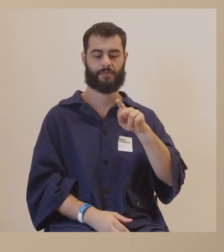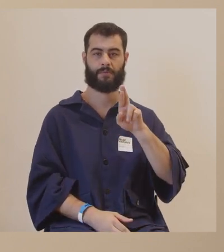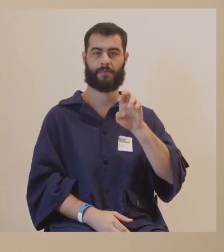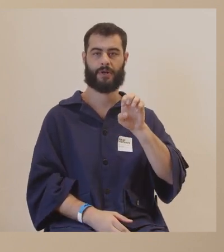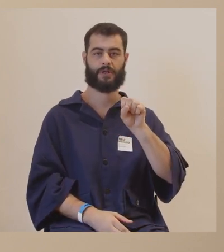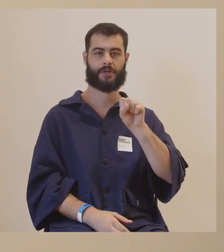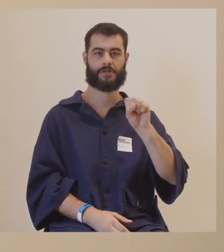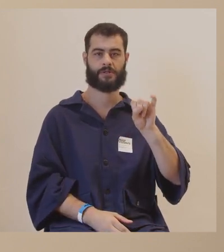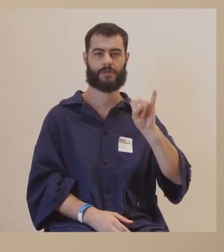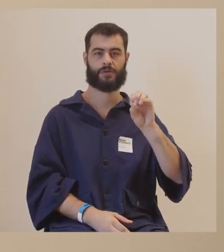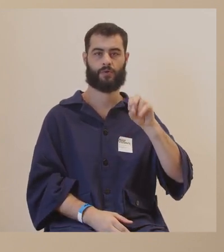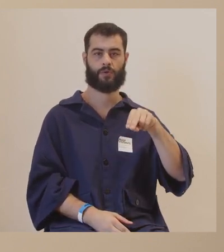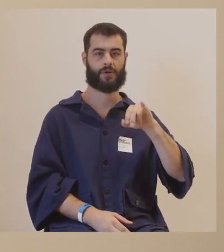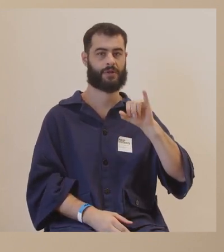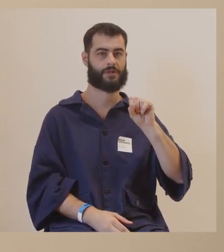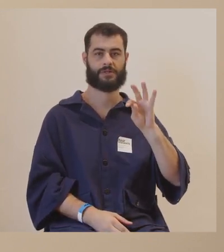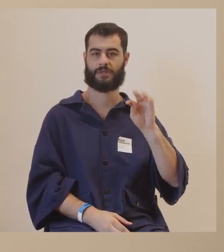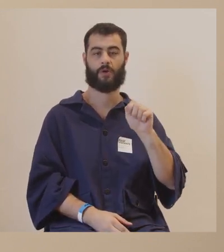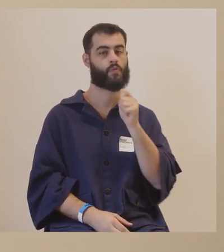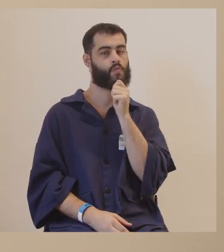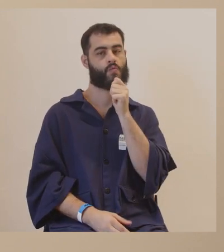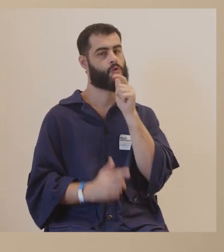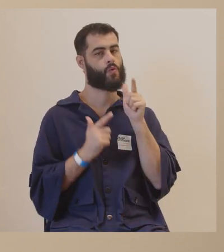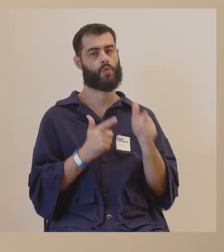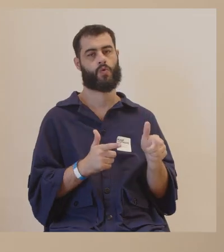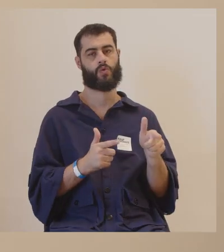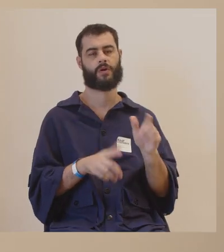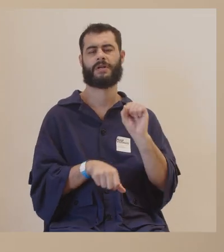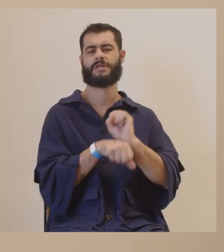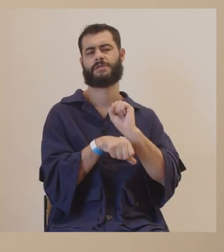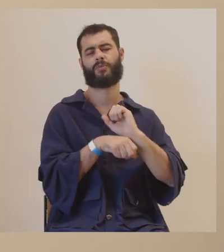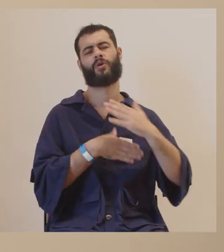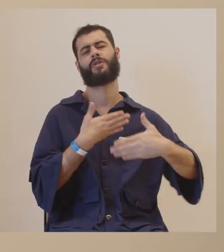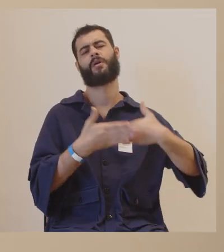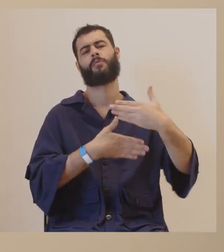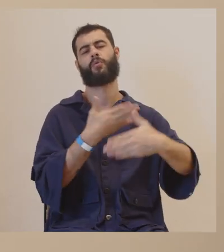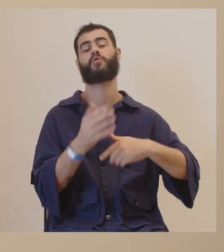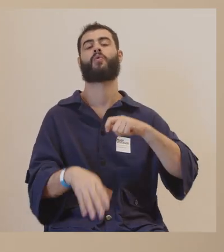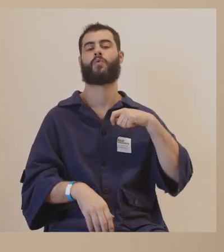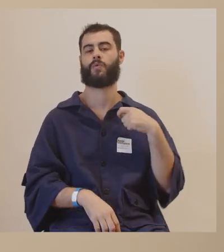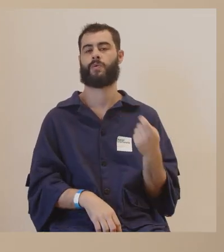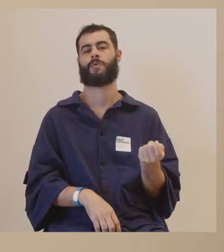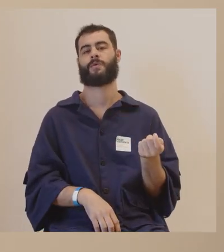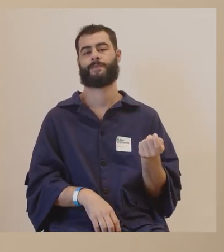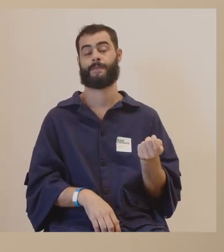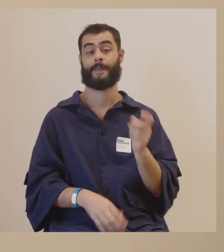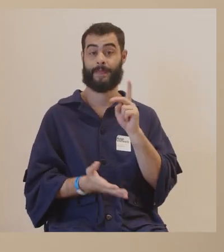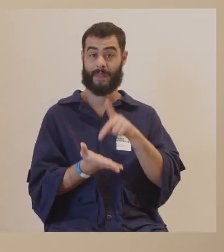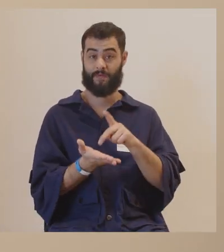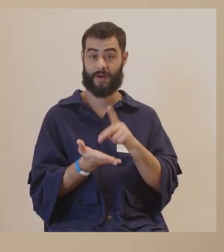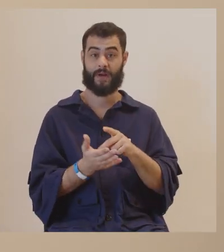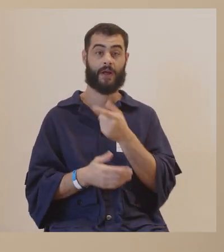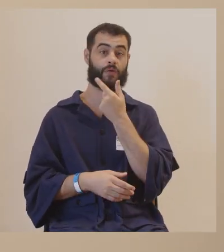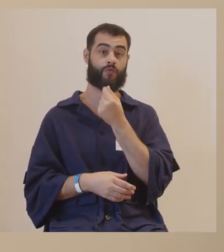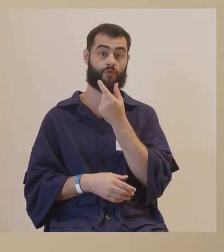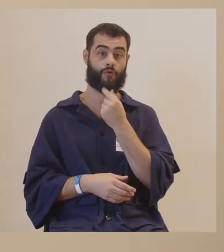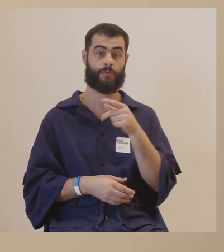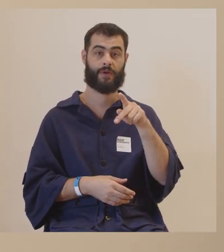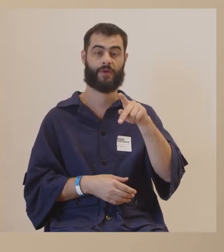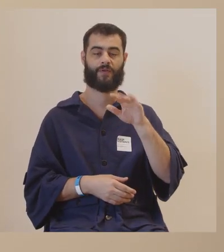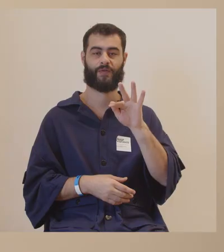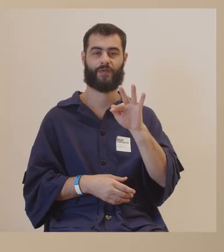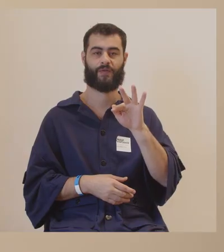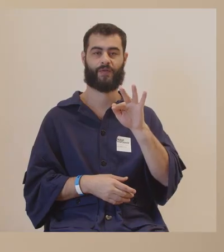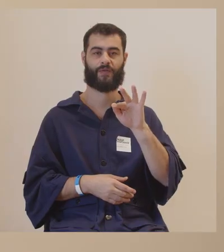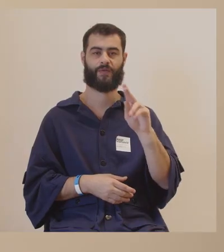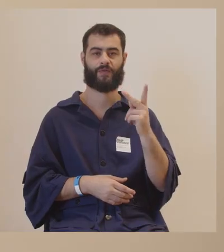né? E eles, na verdade, tiveram aí o apoio do fotógrafo Félix Nadar, o mesmo fotógrafo